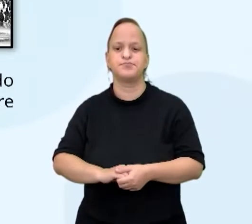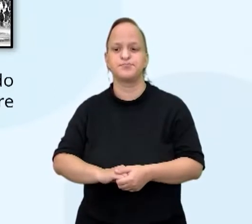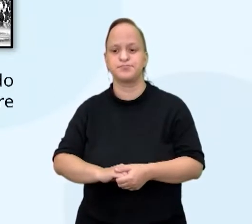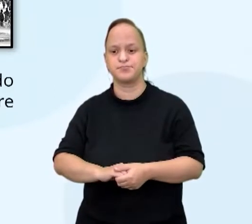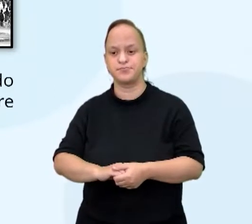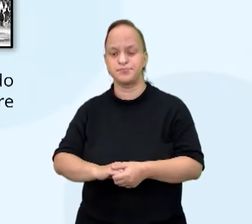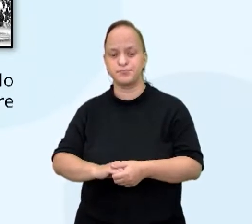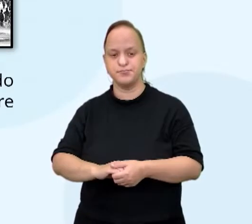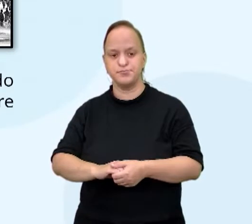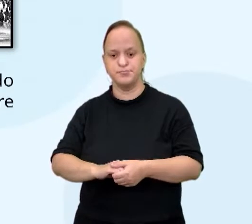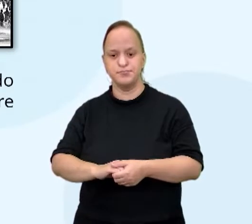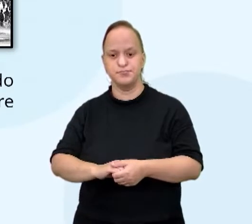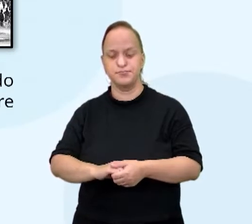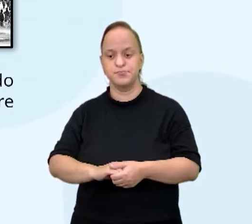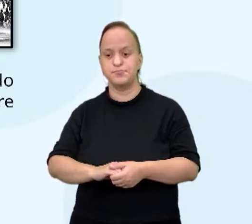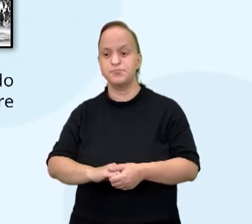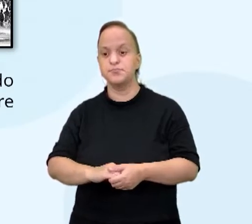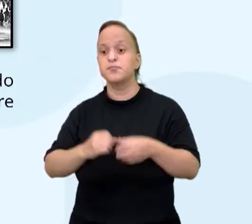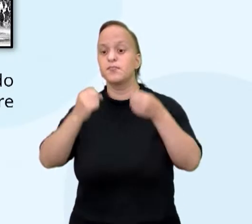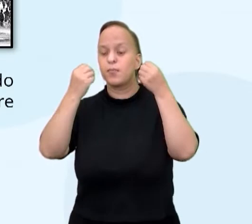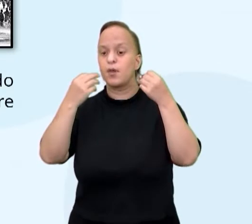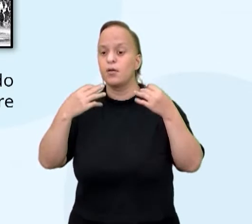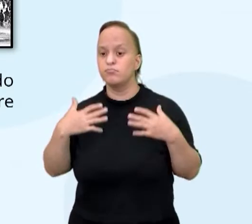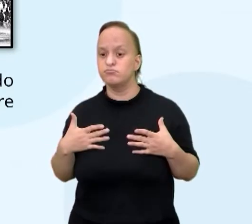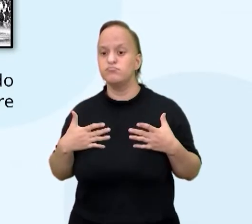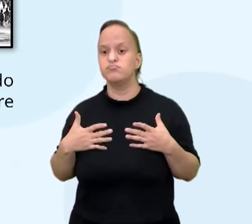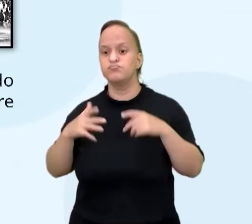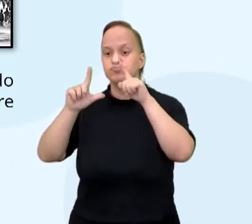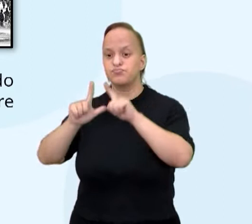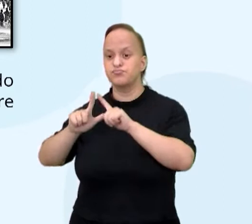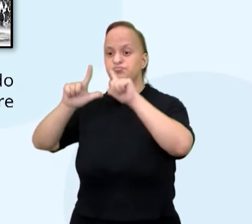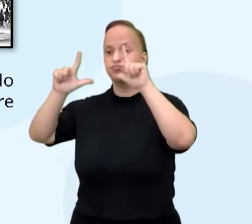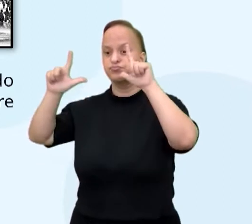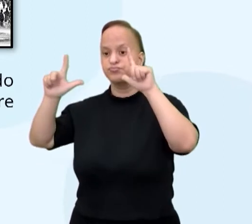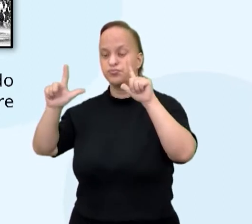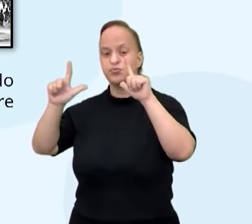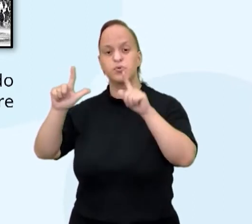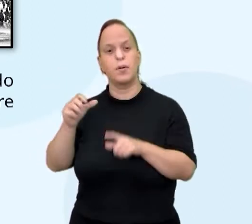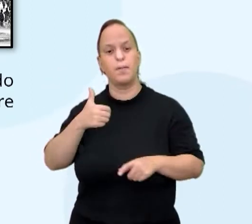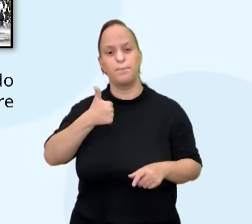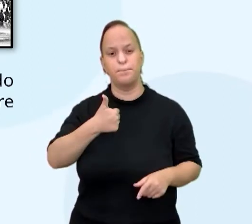né, da Bela Época, eu falei para vocês sobre a Exposição Universal de